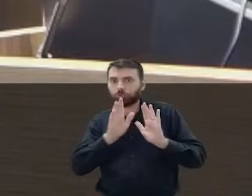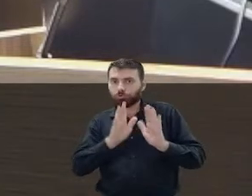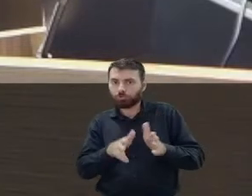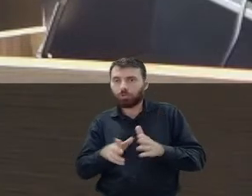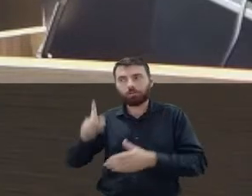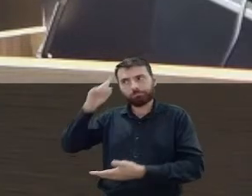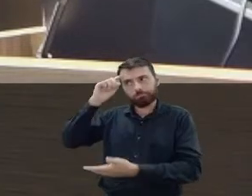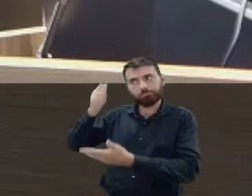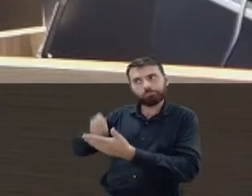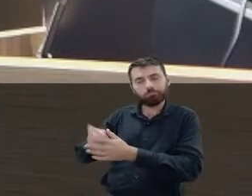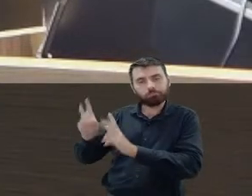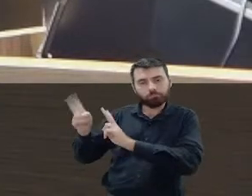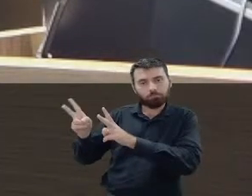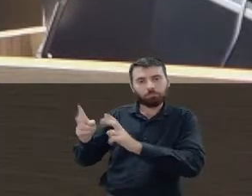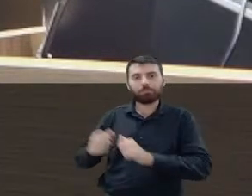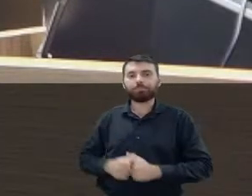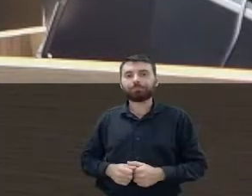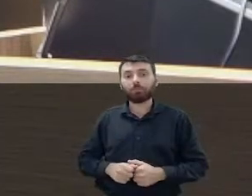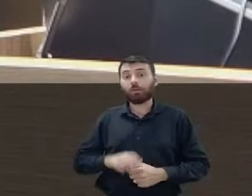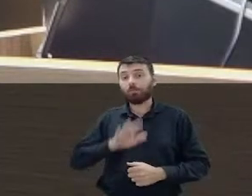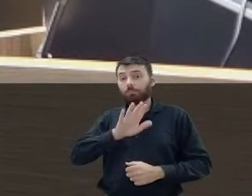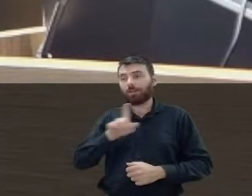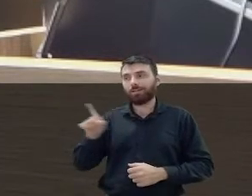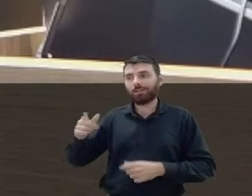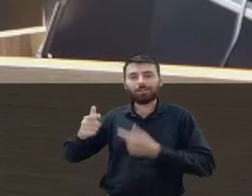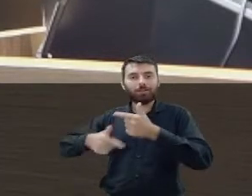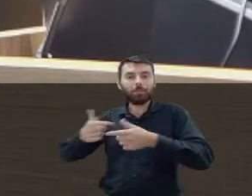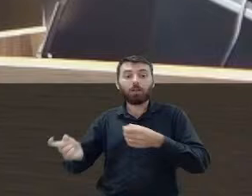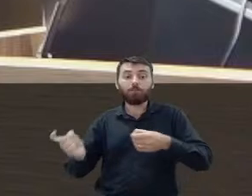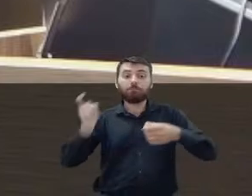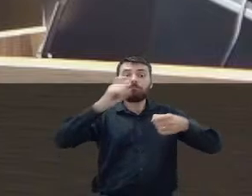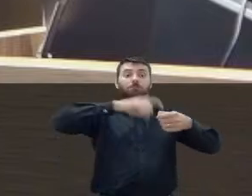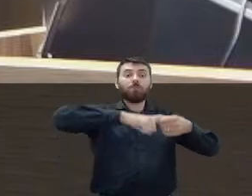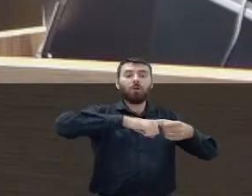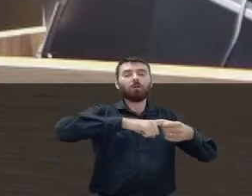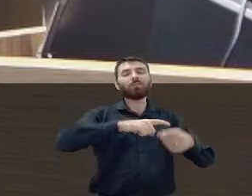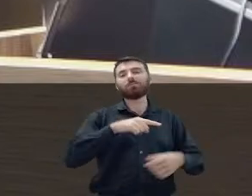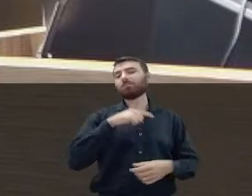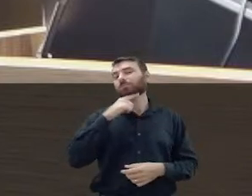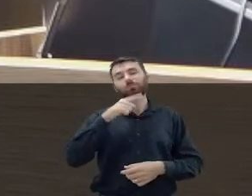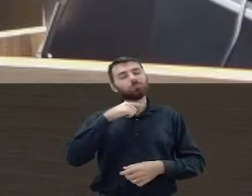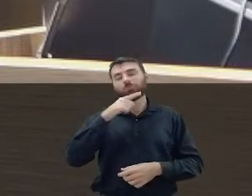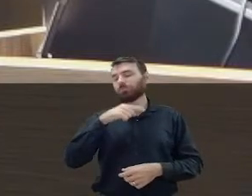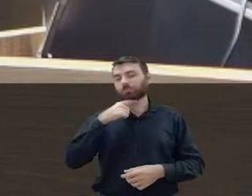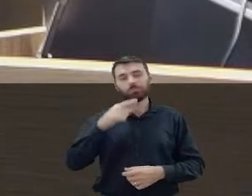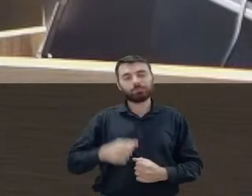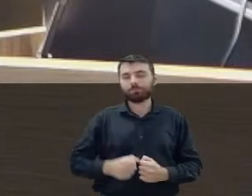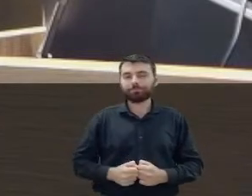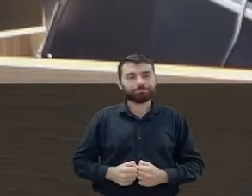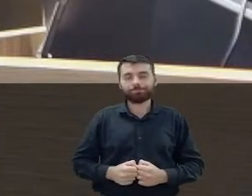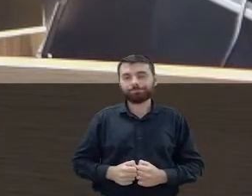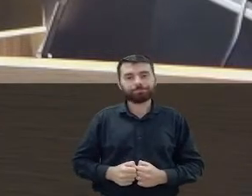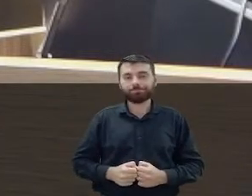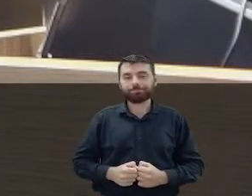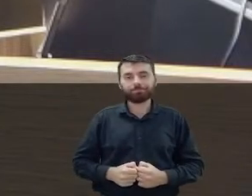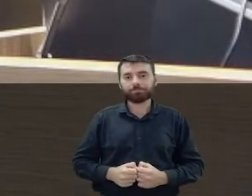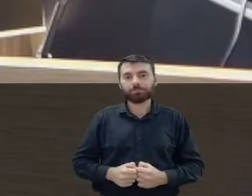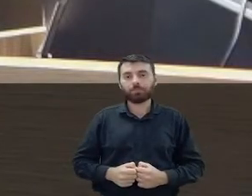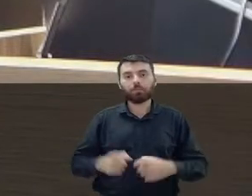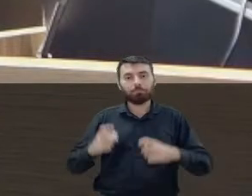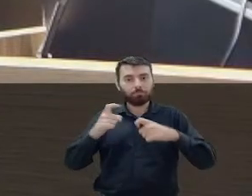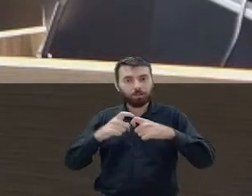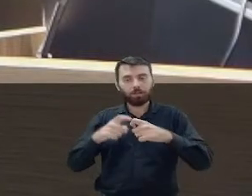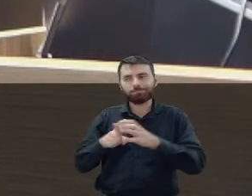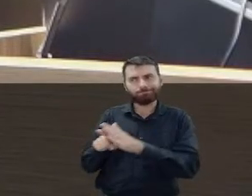e não tem mais condições de trabalhar nas mesmas atividades antes desempenhadas na reclamada, como ficou constatado pelo laudo